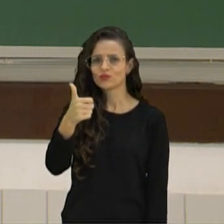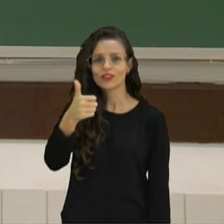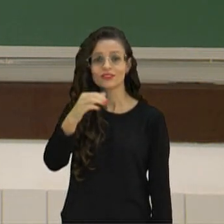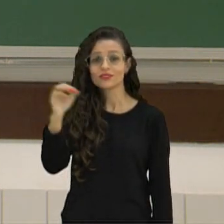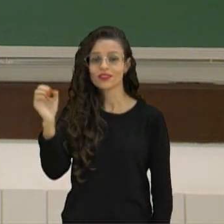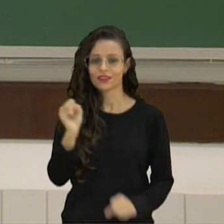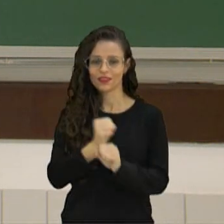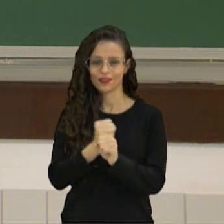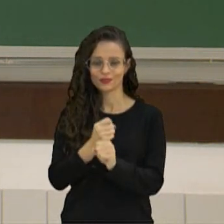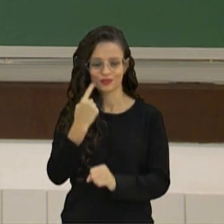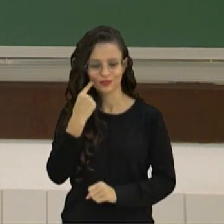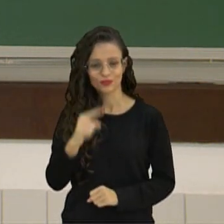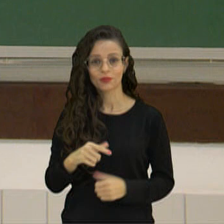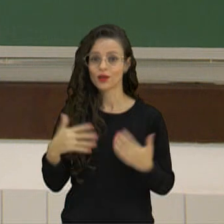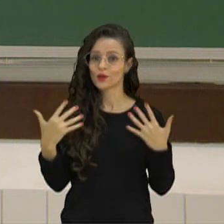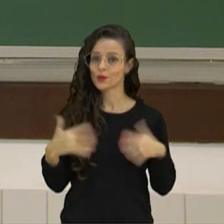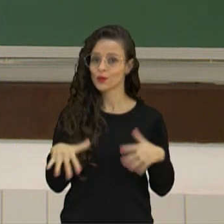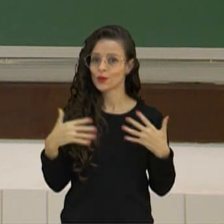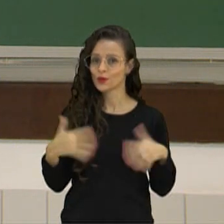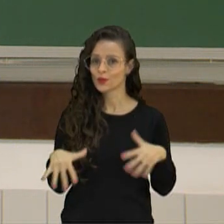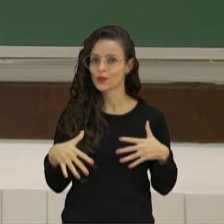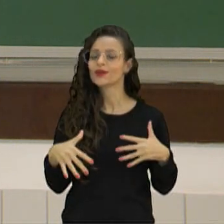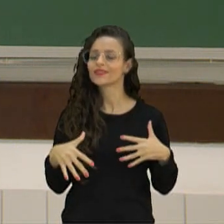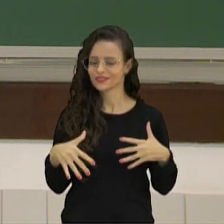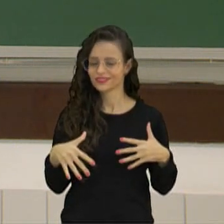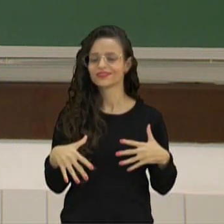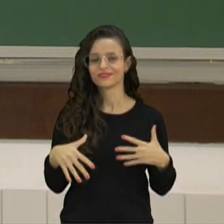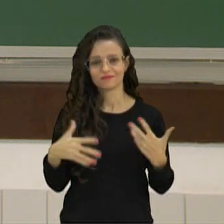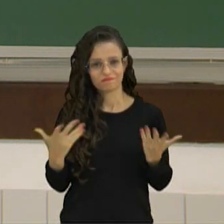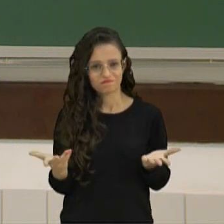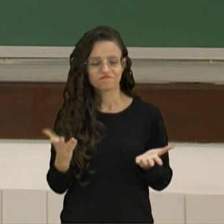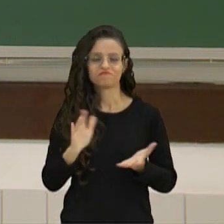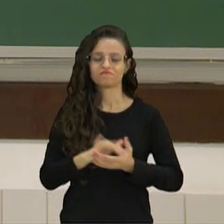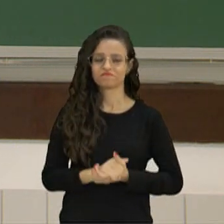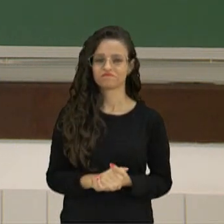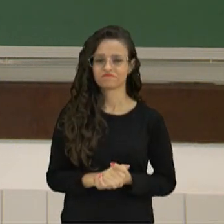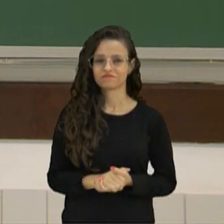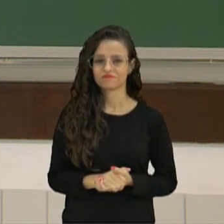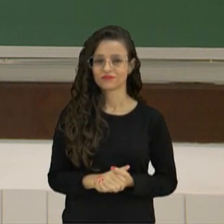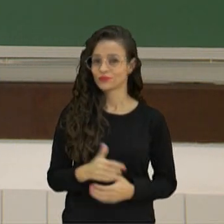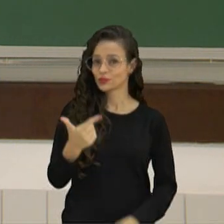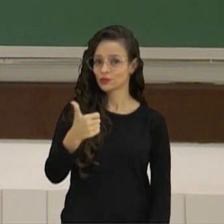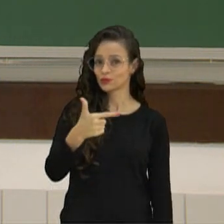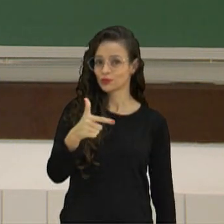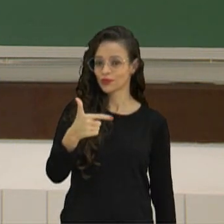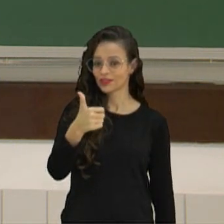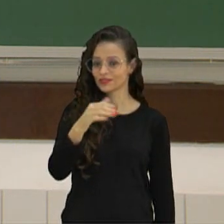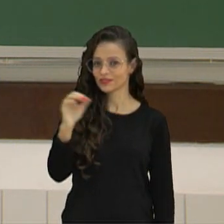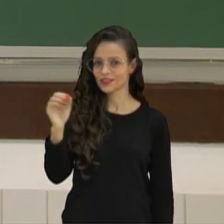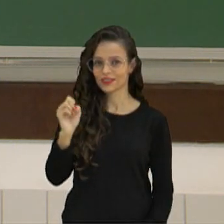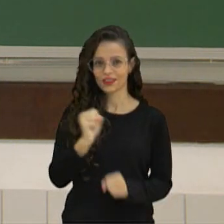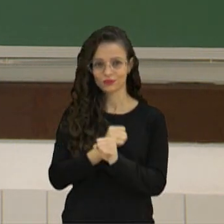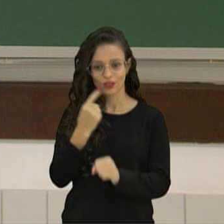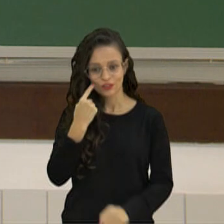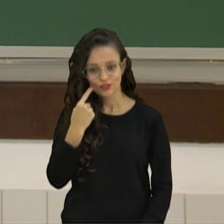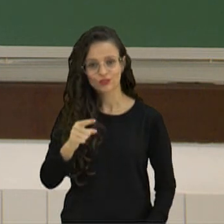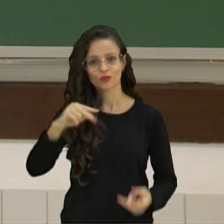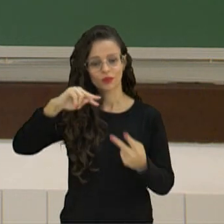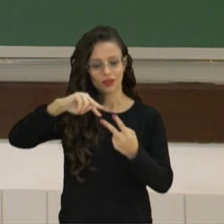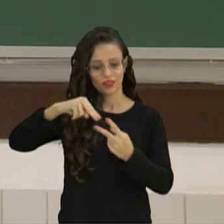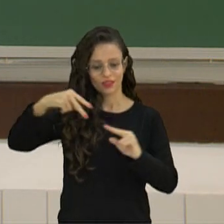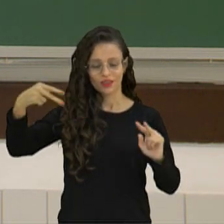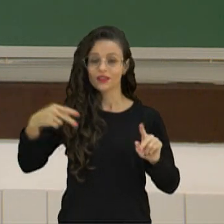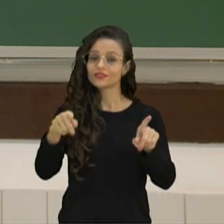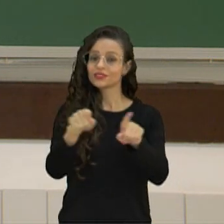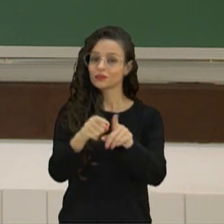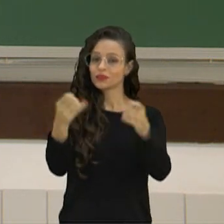no DNA. Olha o tanto que nós temos da idade da espécie humana, não tem 100 anos da descoberta do DNA. Quando eu